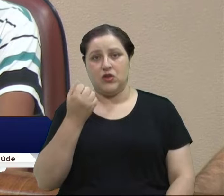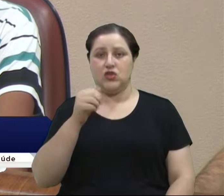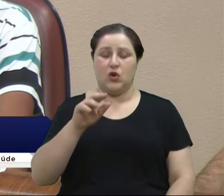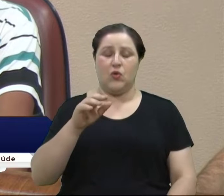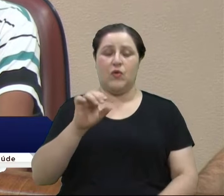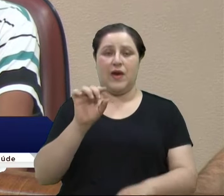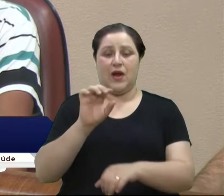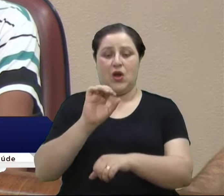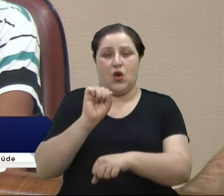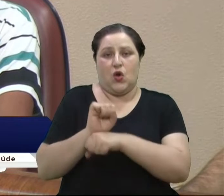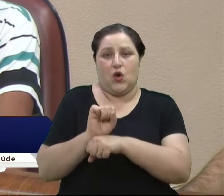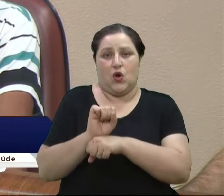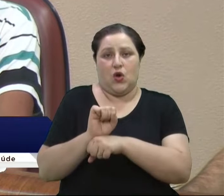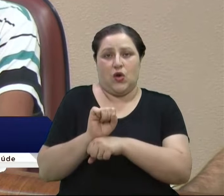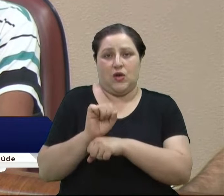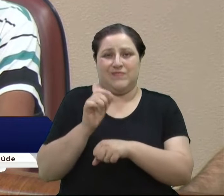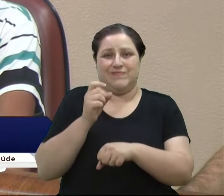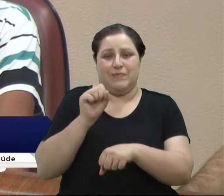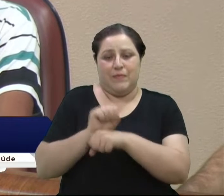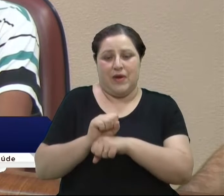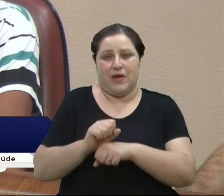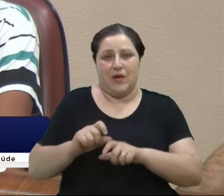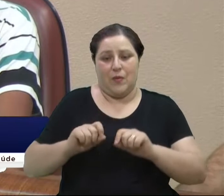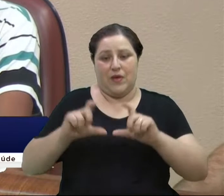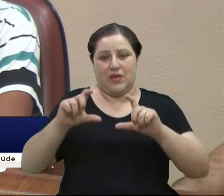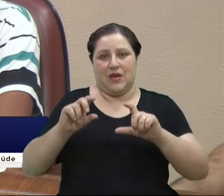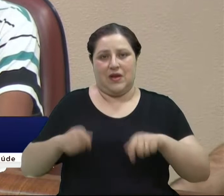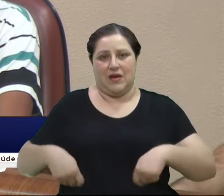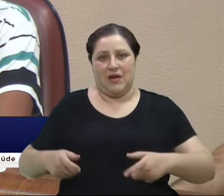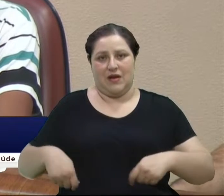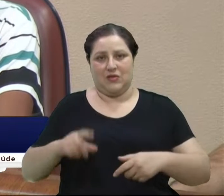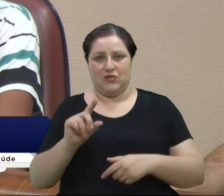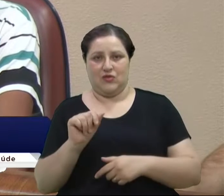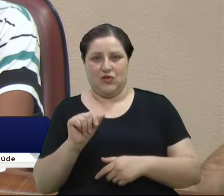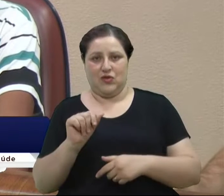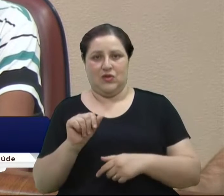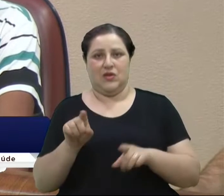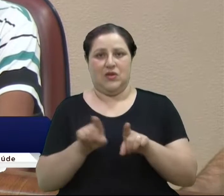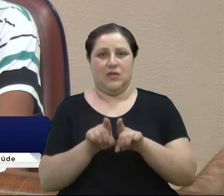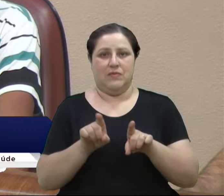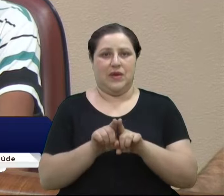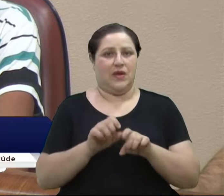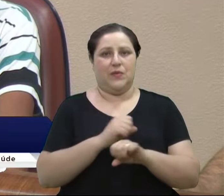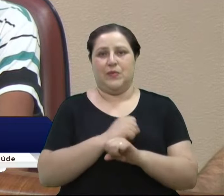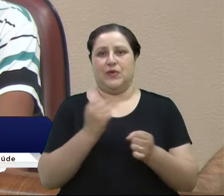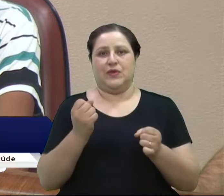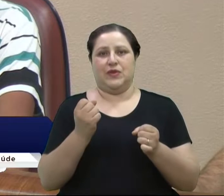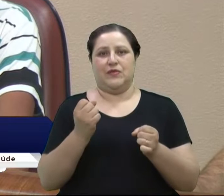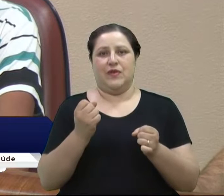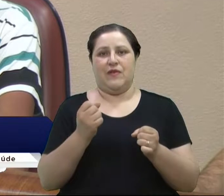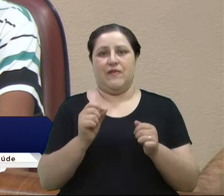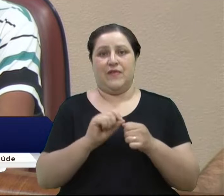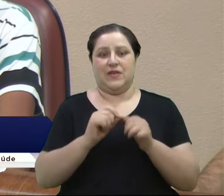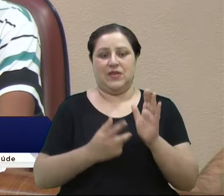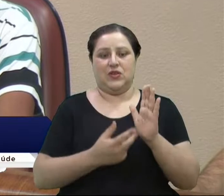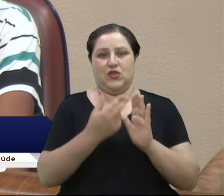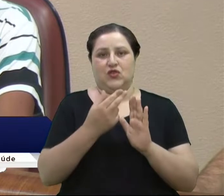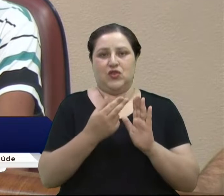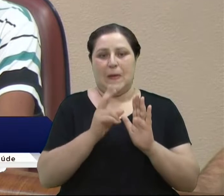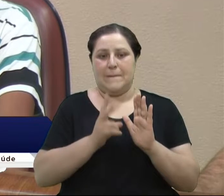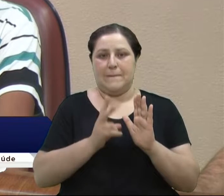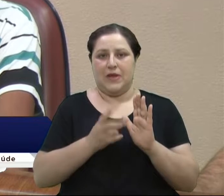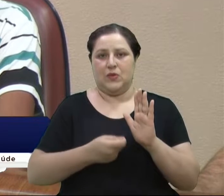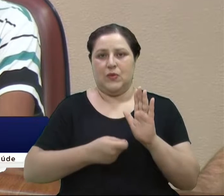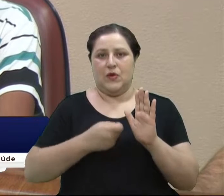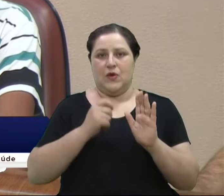no avanço do teto MAC. Porque não dá para se fazer mais cirurgia com o valor de 10 anos atrás. A gente fala isso porque a gente